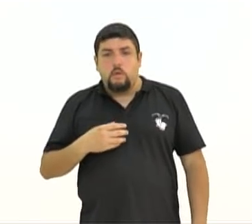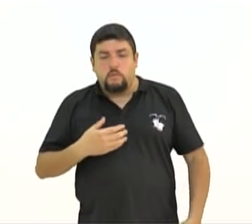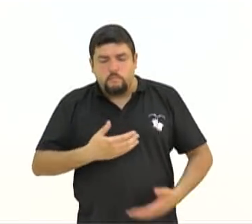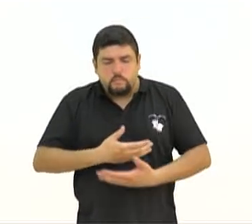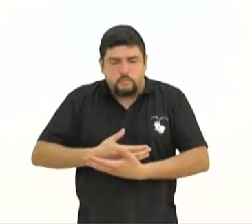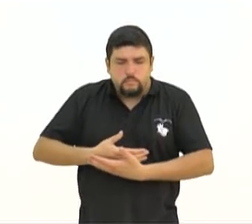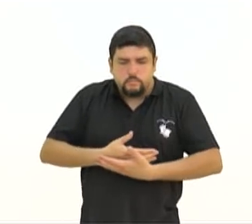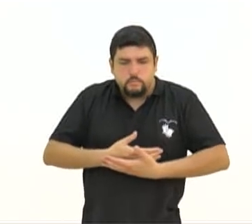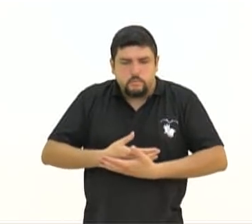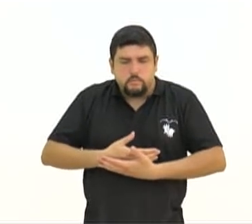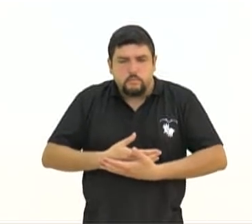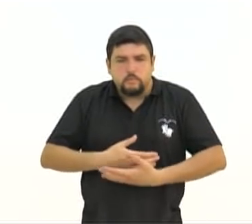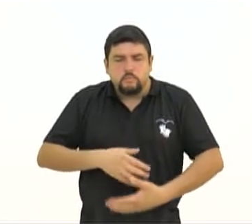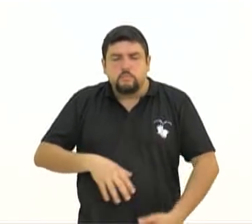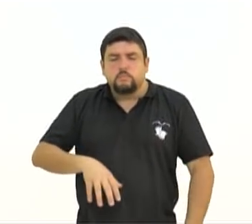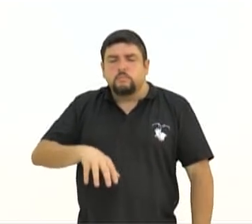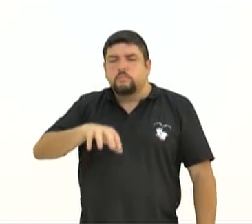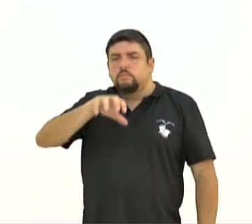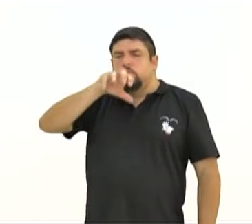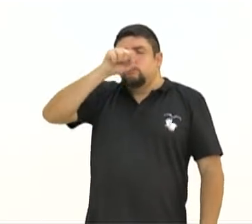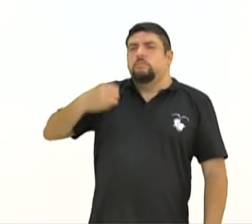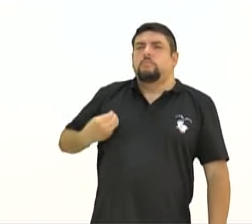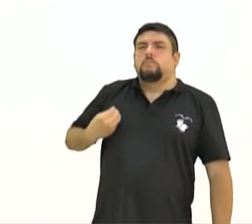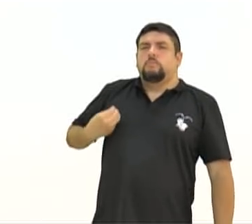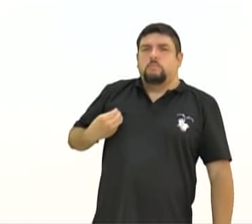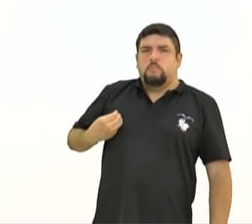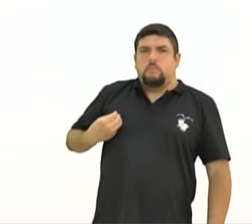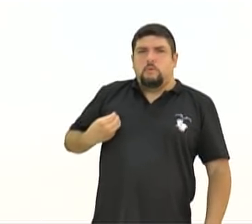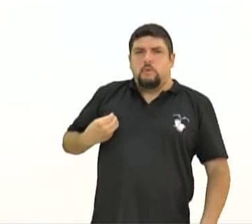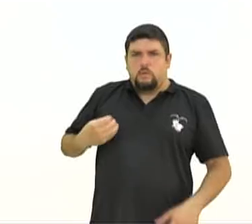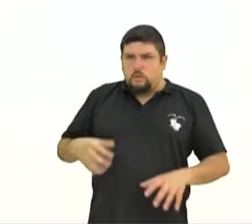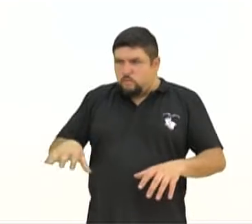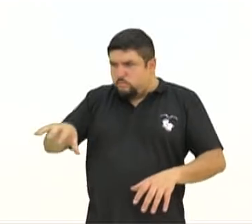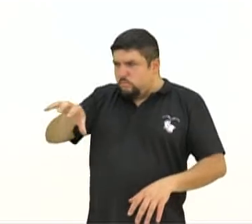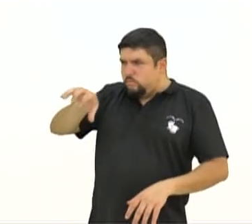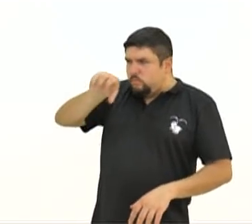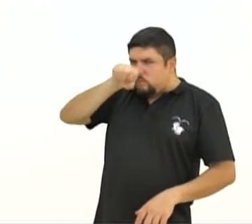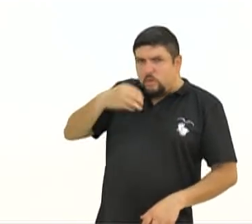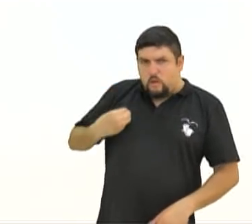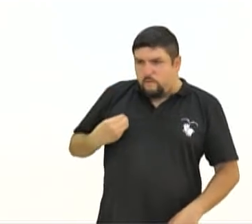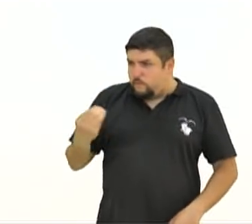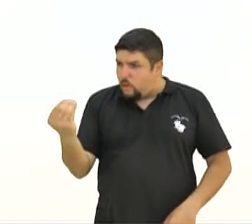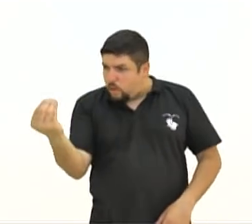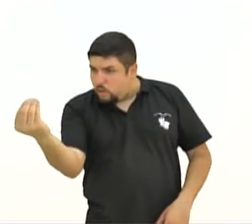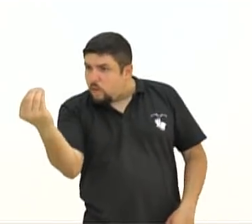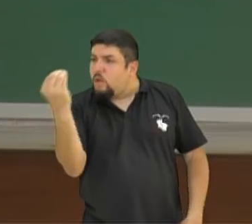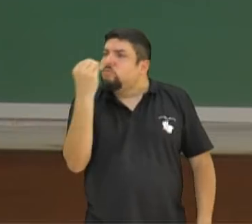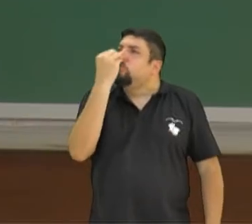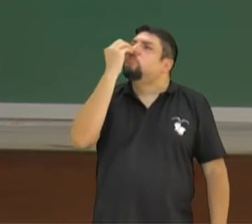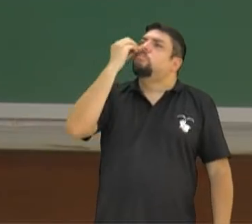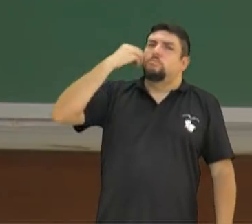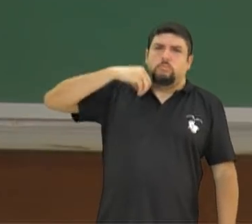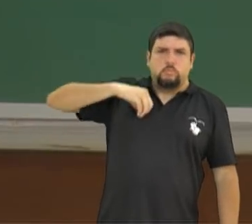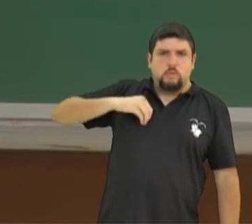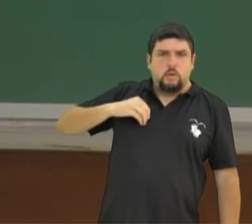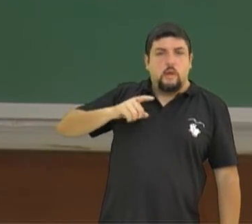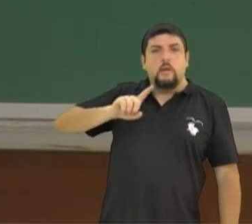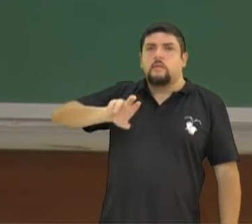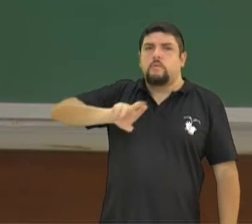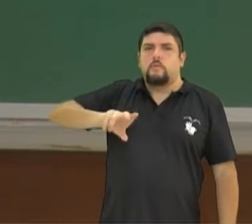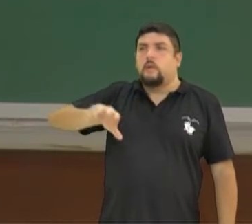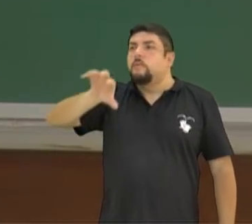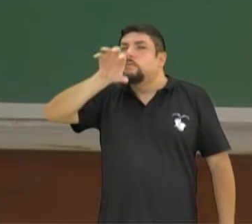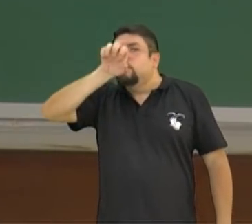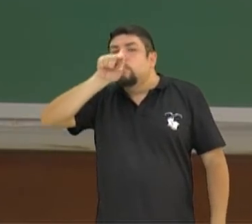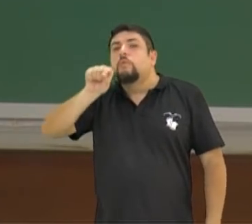Né? O bebê aspirou o oxigênio pela primeira vez, né? E não a vida. Então, além de metonímia, a gente teria um caso também de hipérbole